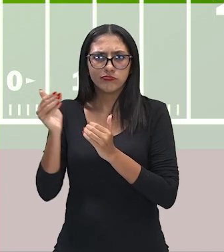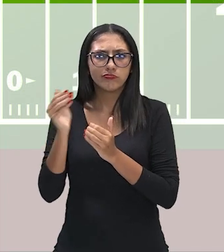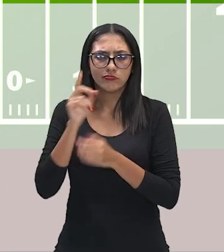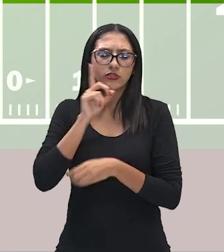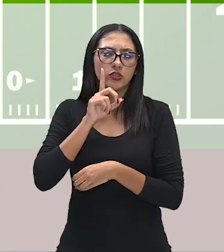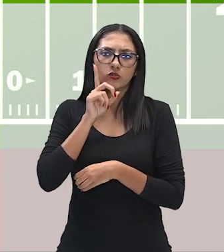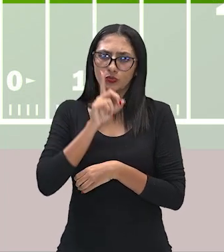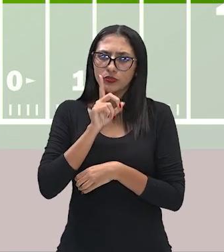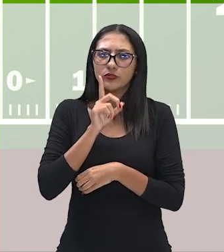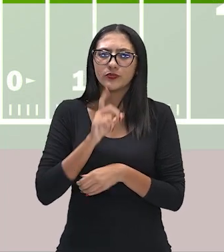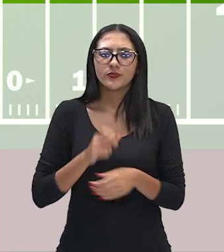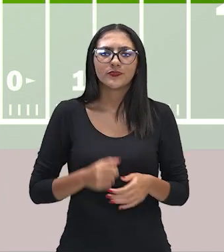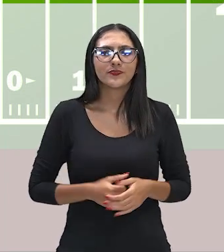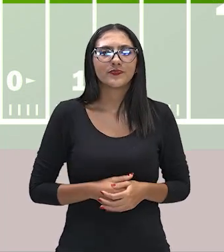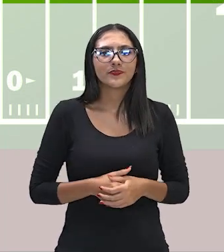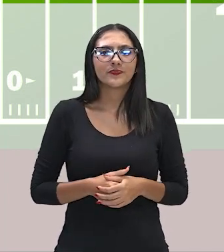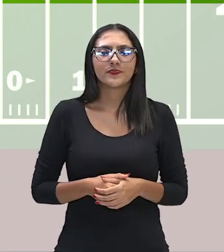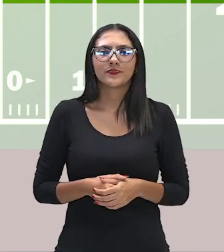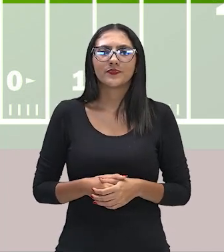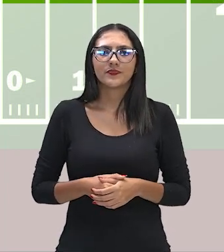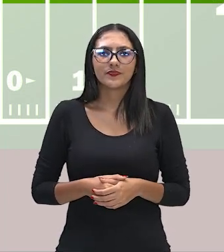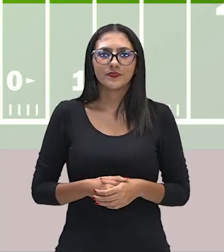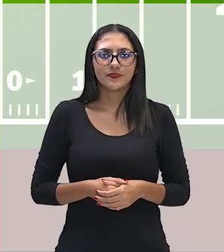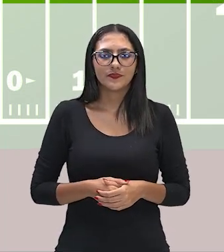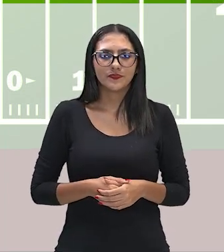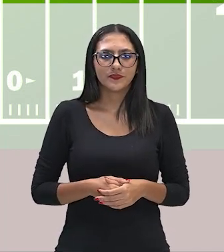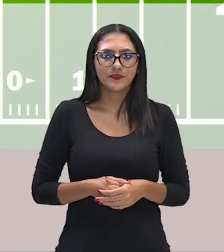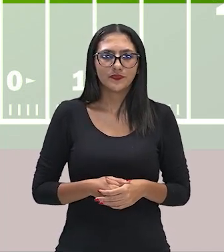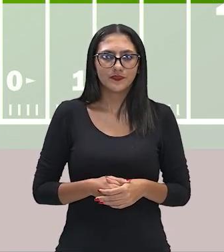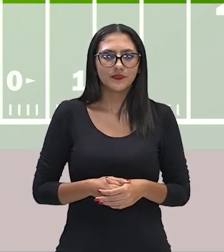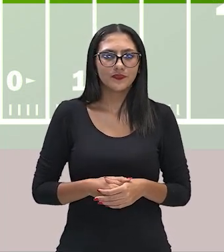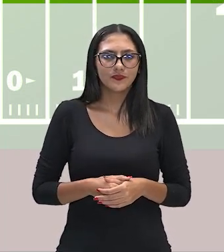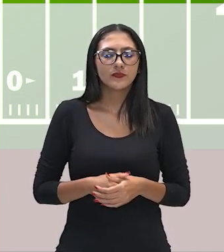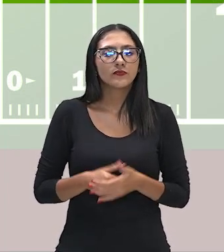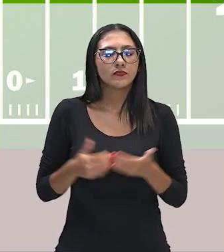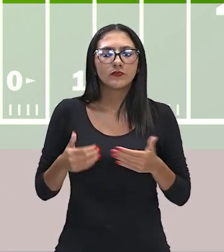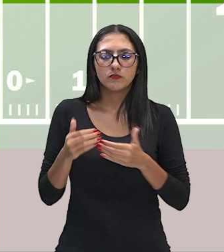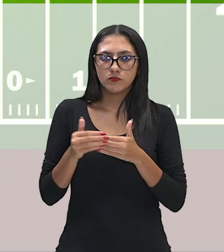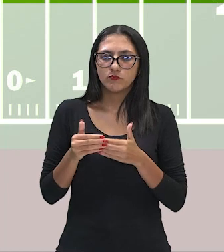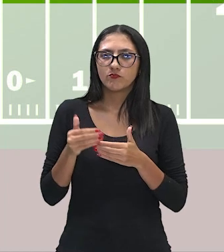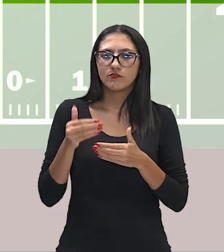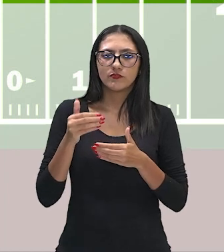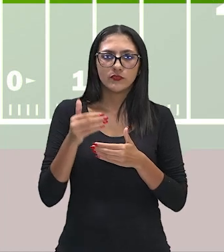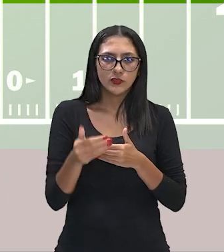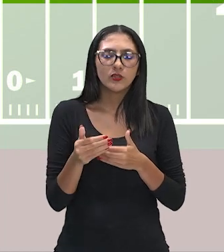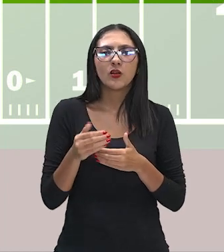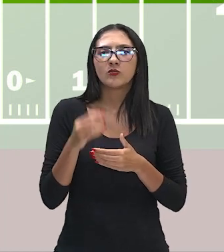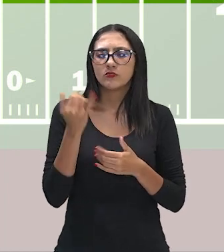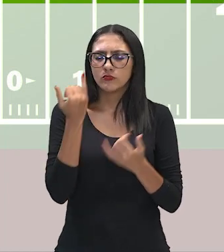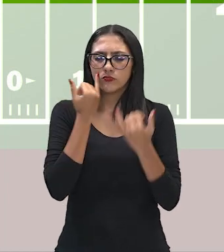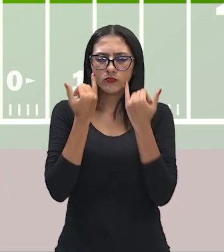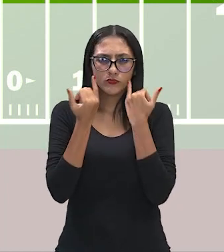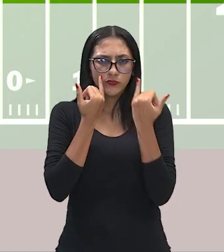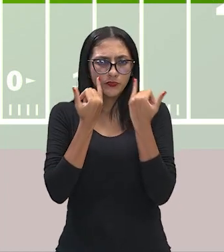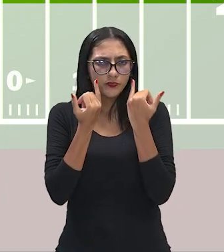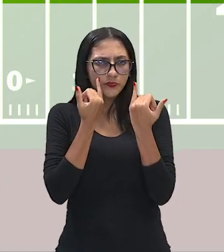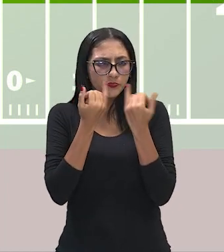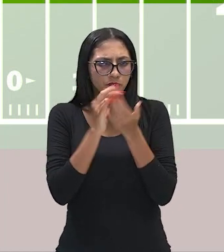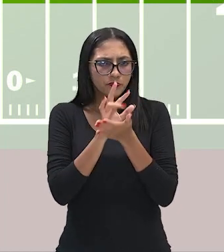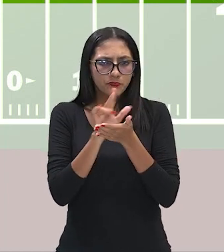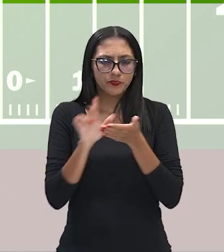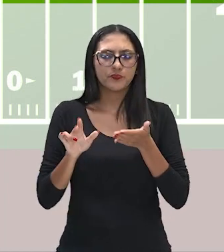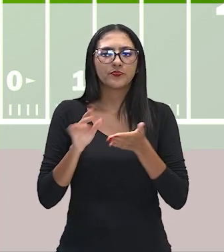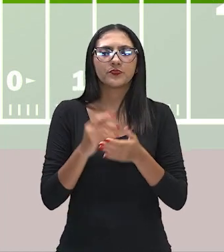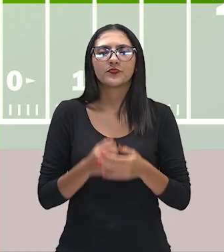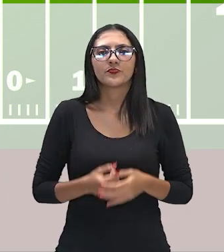Estados Unidos, certo? Então, dando andamento, né, nas informações, nós vamos